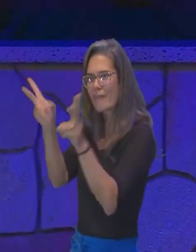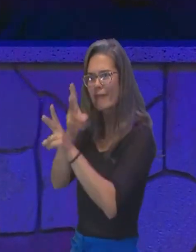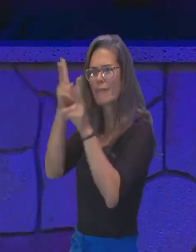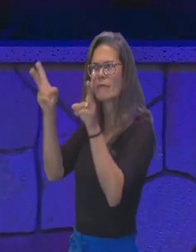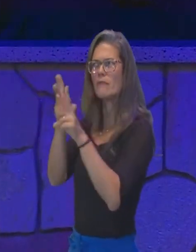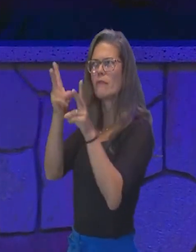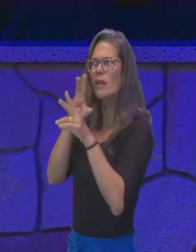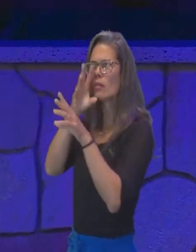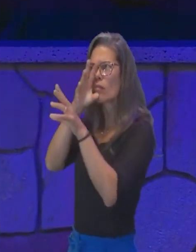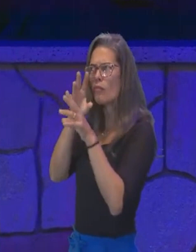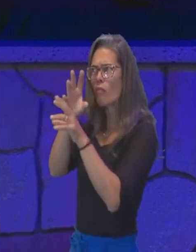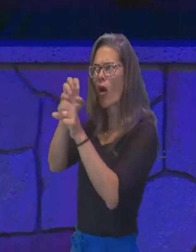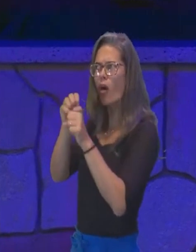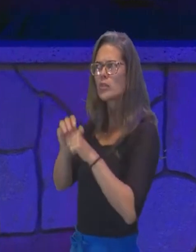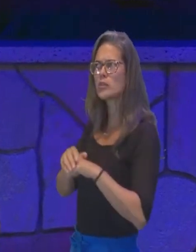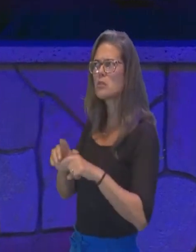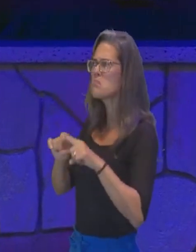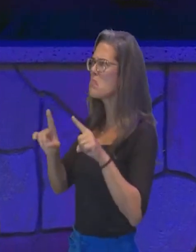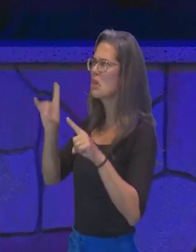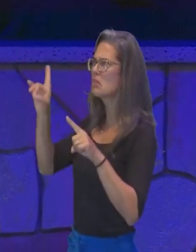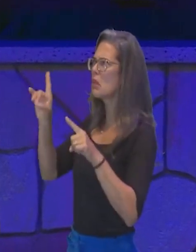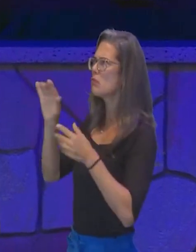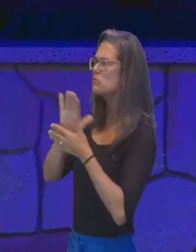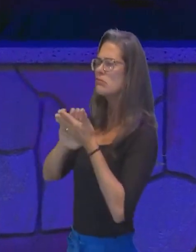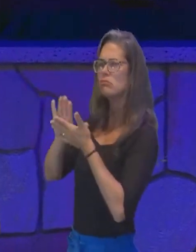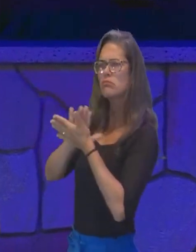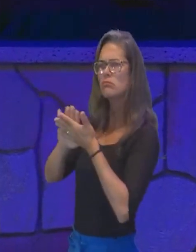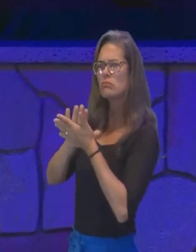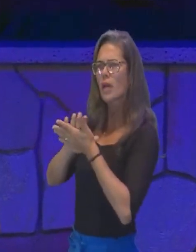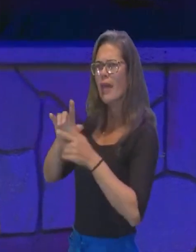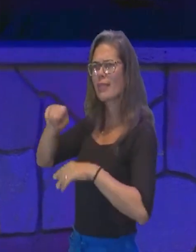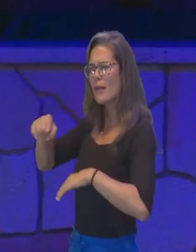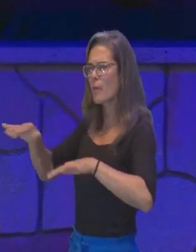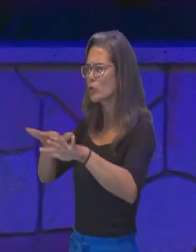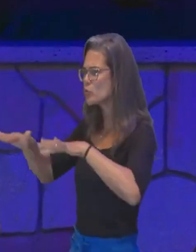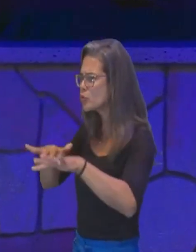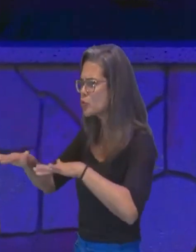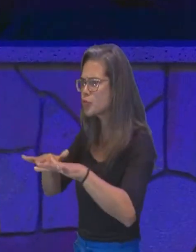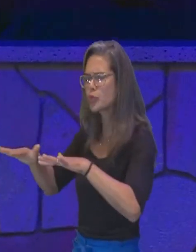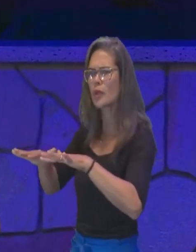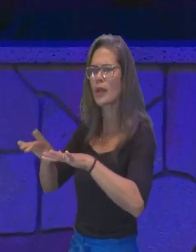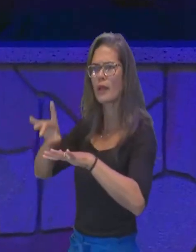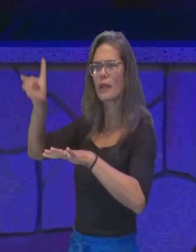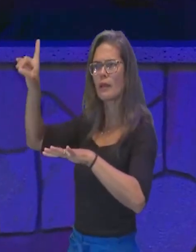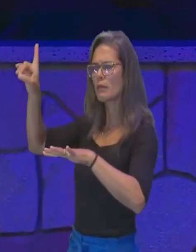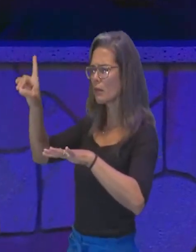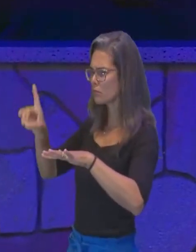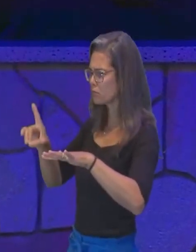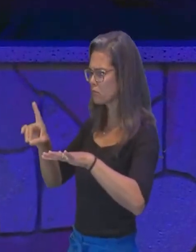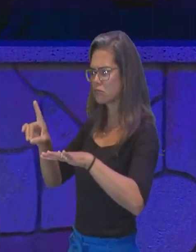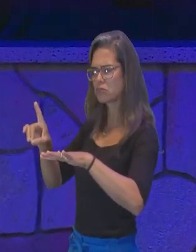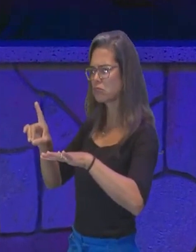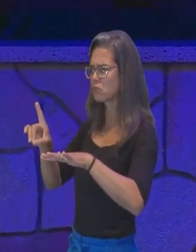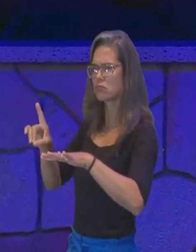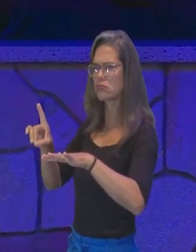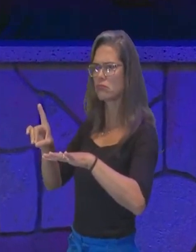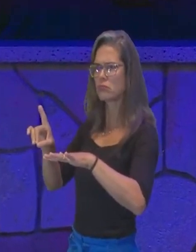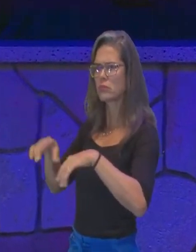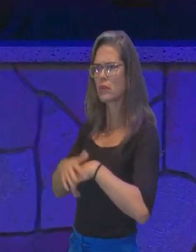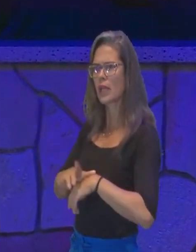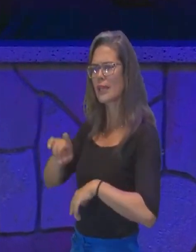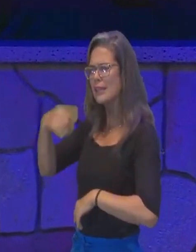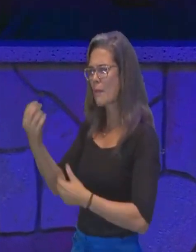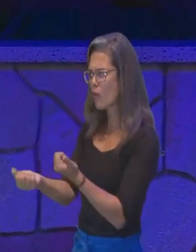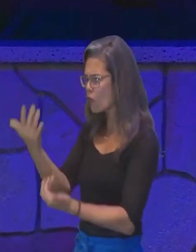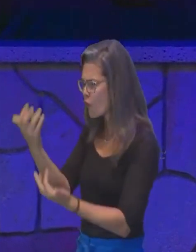vento. Depois do vento, um terremoto, mas o Senhor não estava no terremoto. Depois do terremoto, um fogo, mas